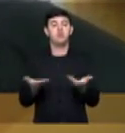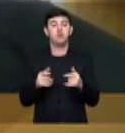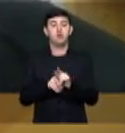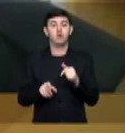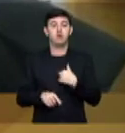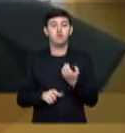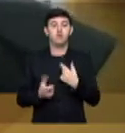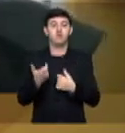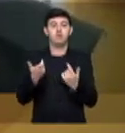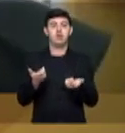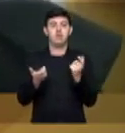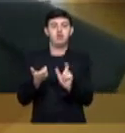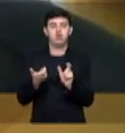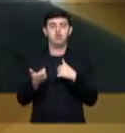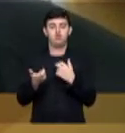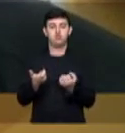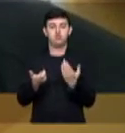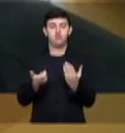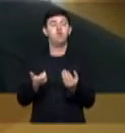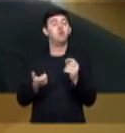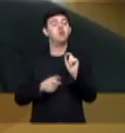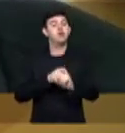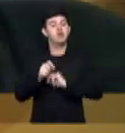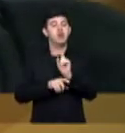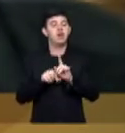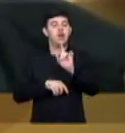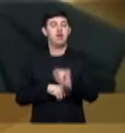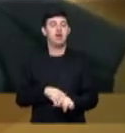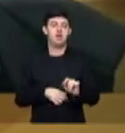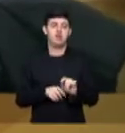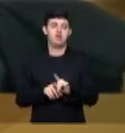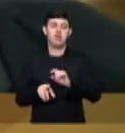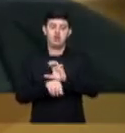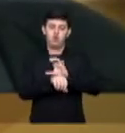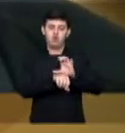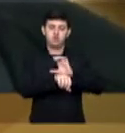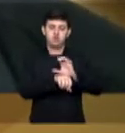terminológico, literal, às vezes, na leitura da Constituição, para